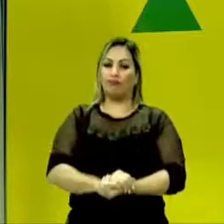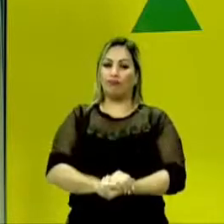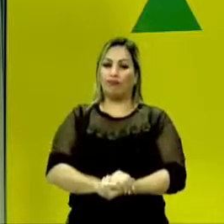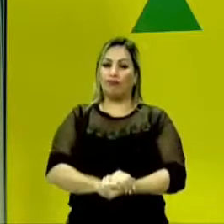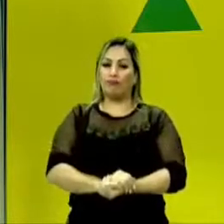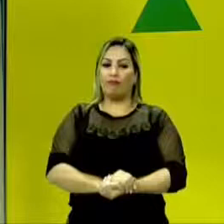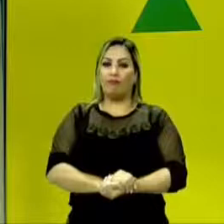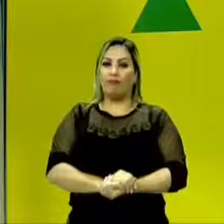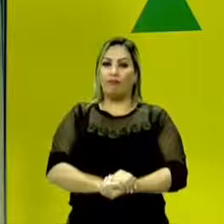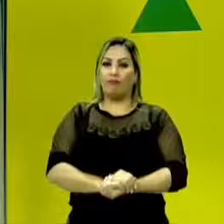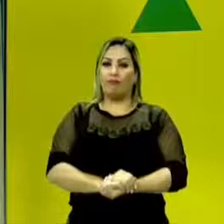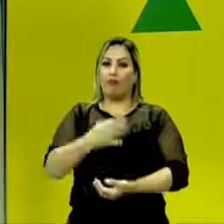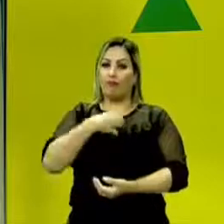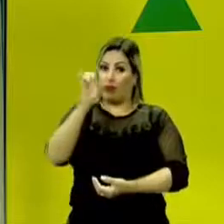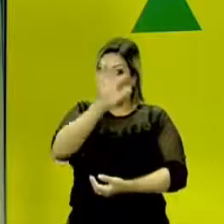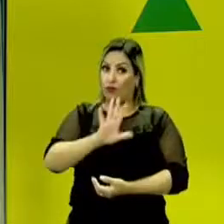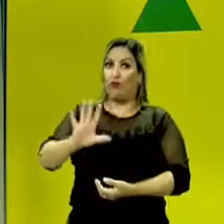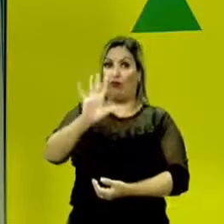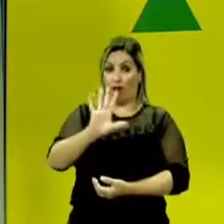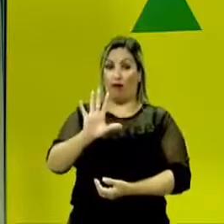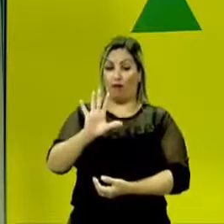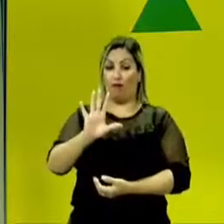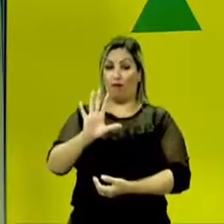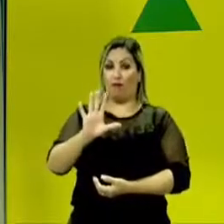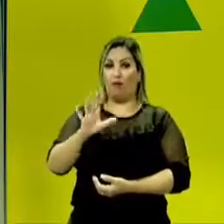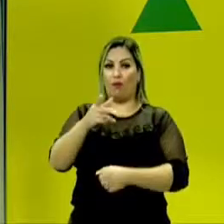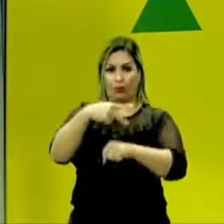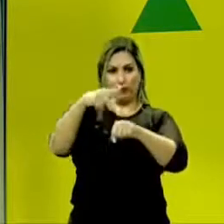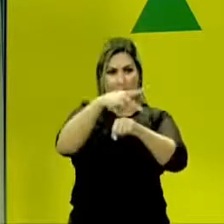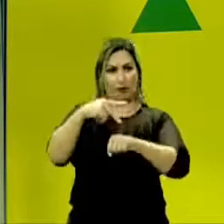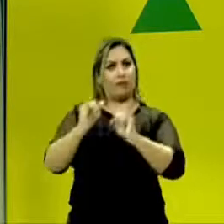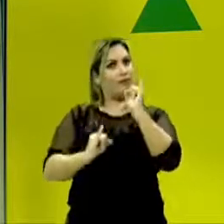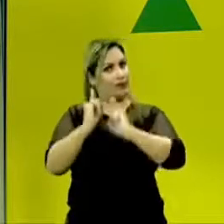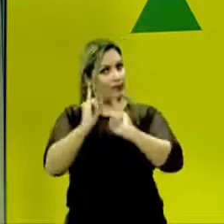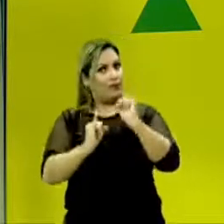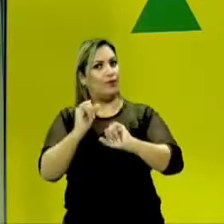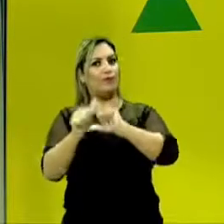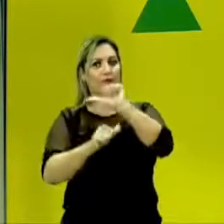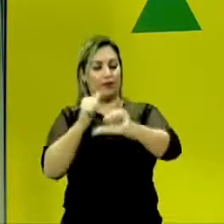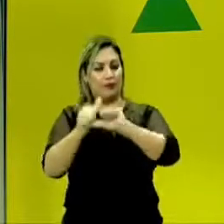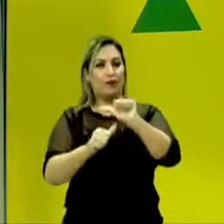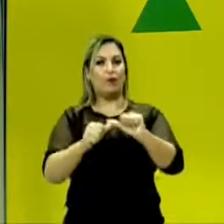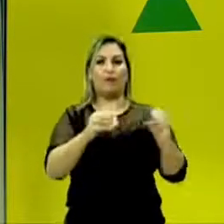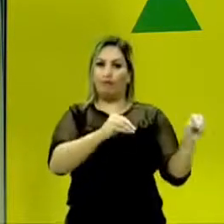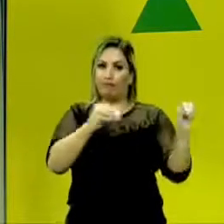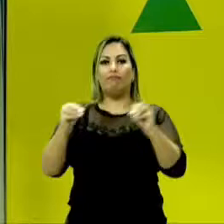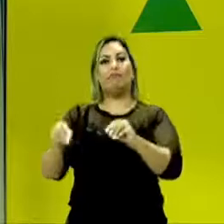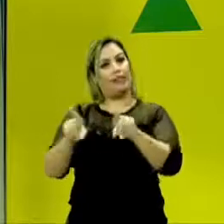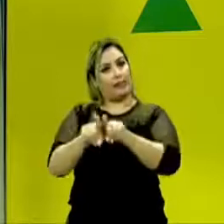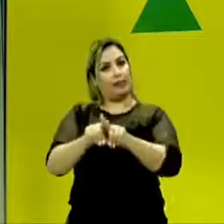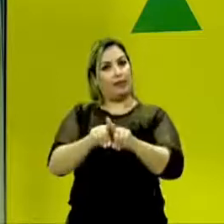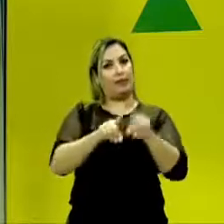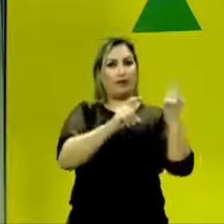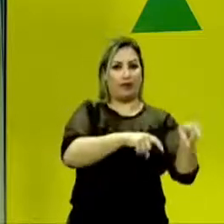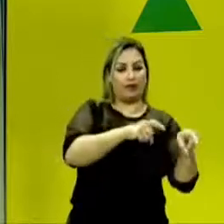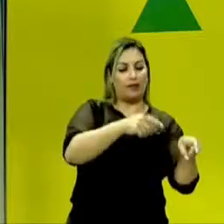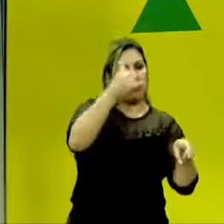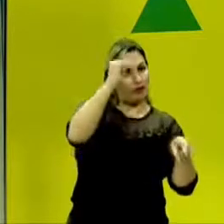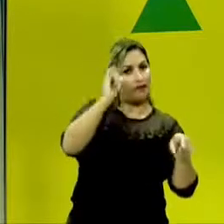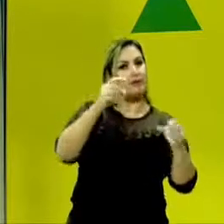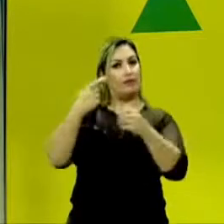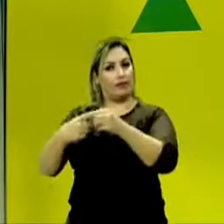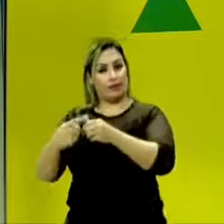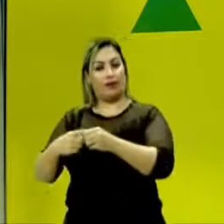né, de forma geral, os países, quando se industrializam, eles passam por um êxodo rural também. E isso